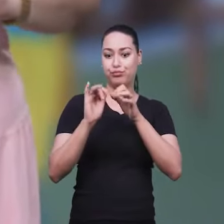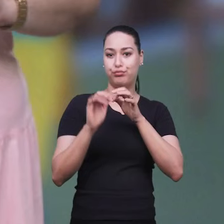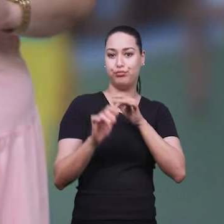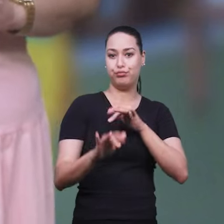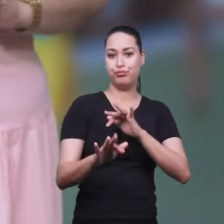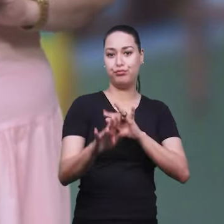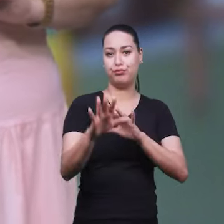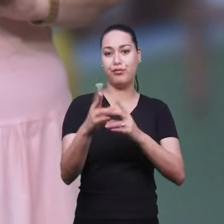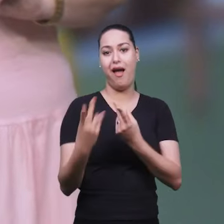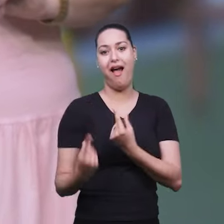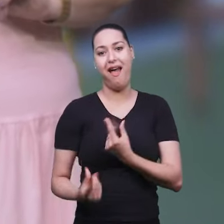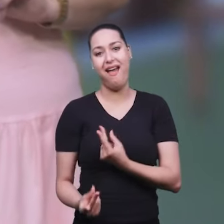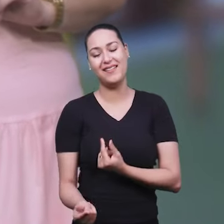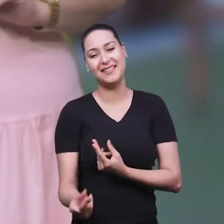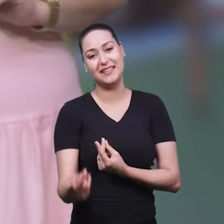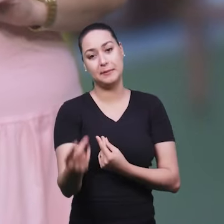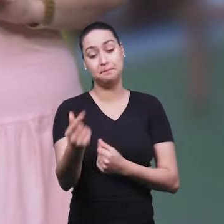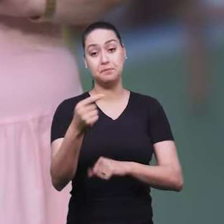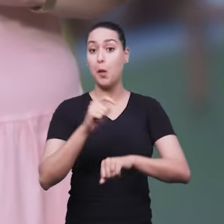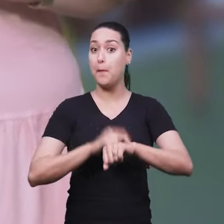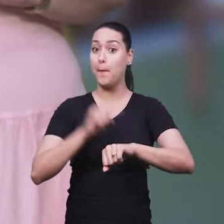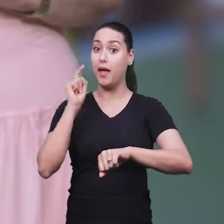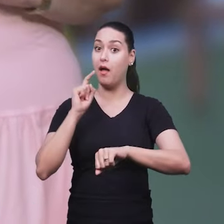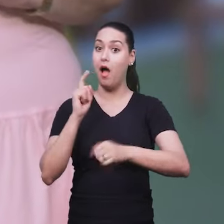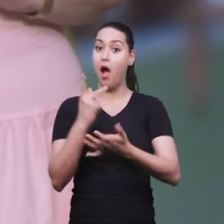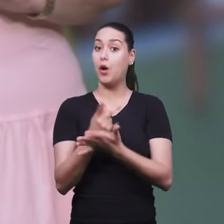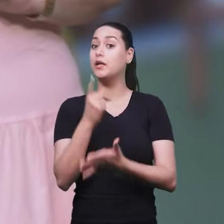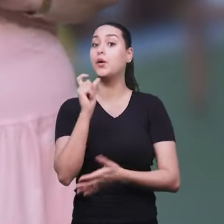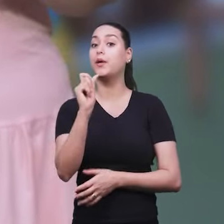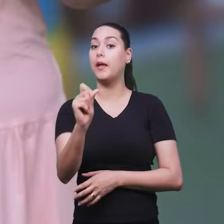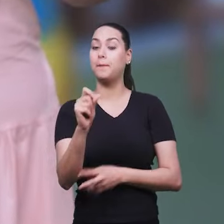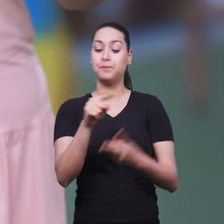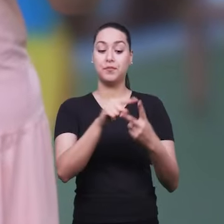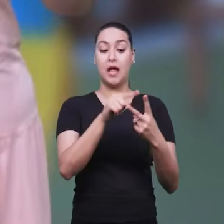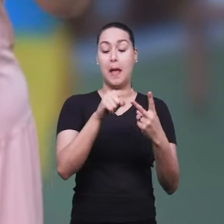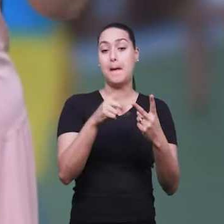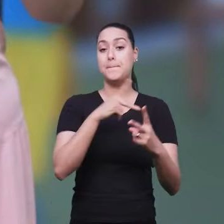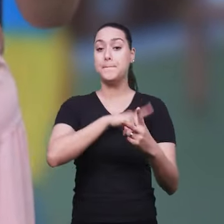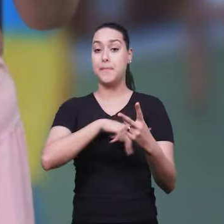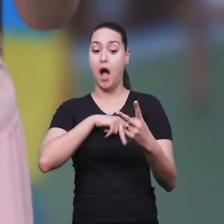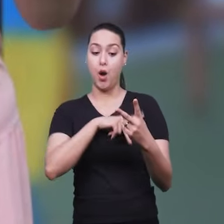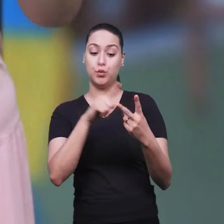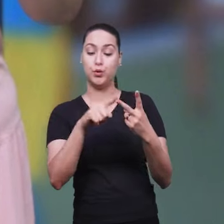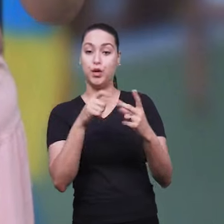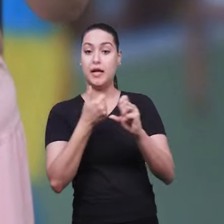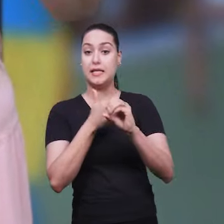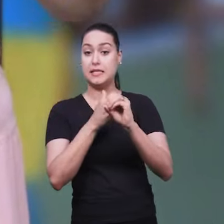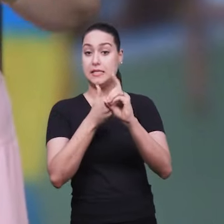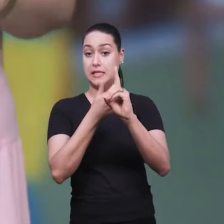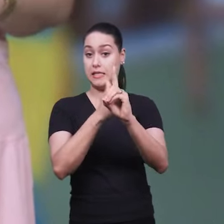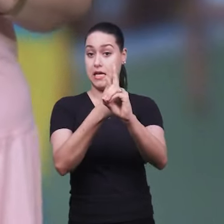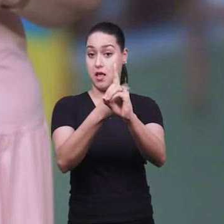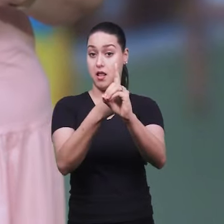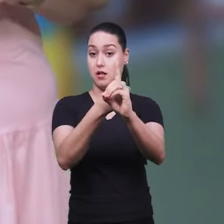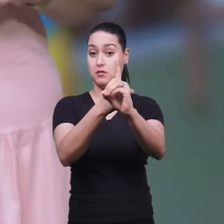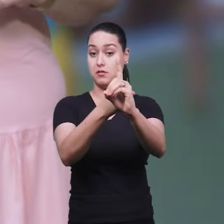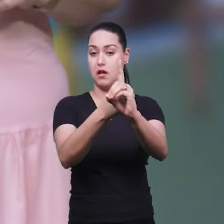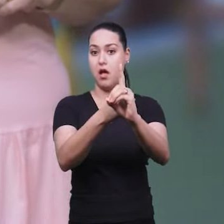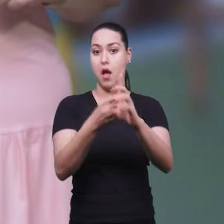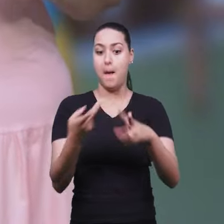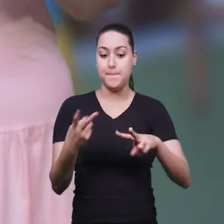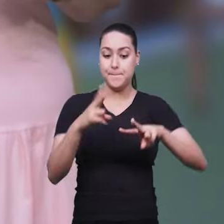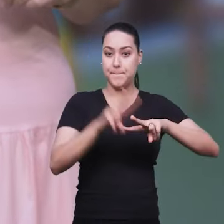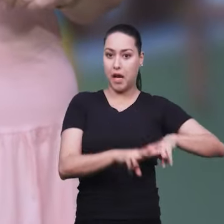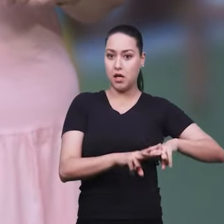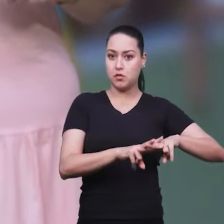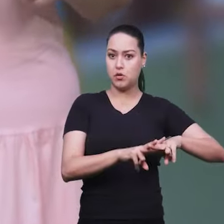acabar. Certa vez, Paulo e Silas foram presos por falarem de Jesus.